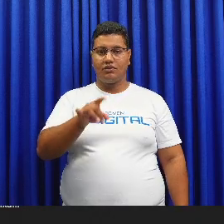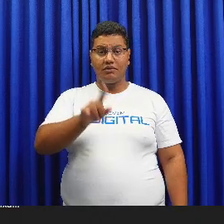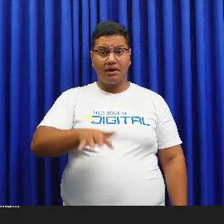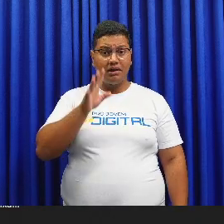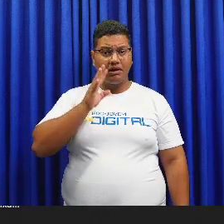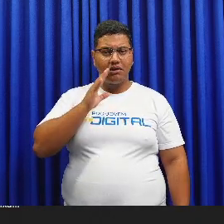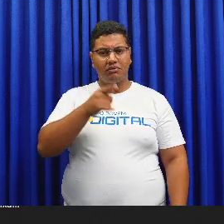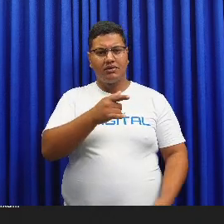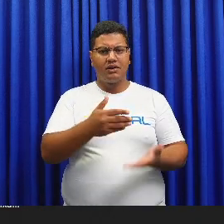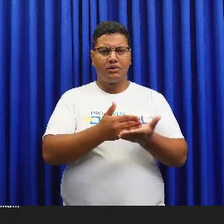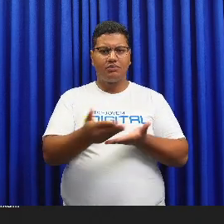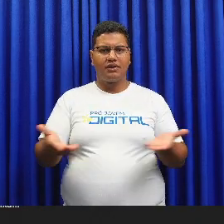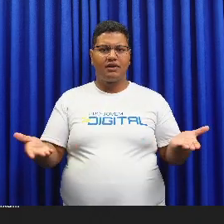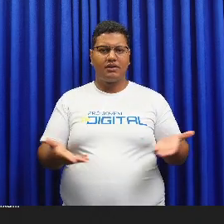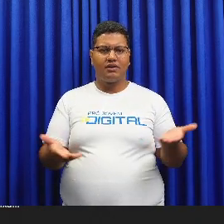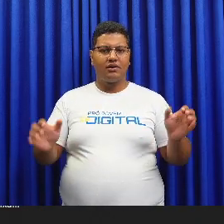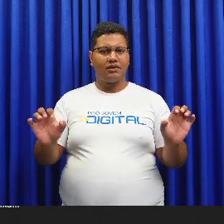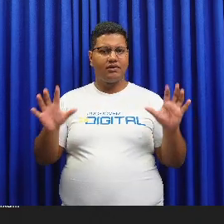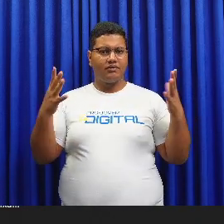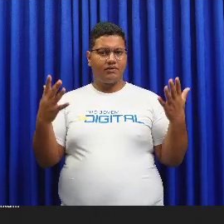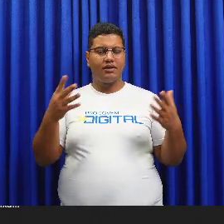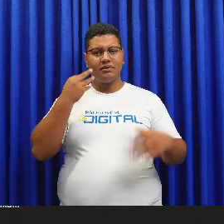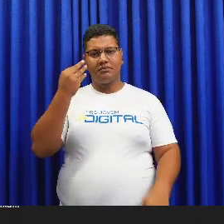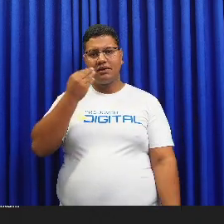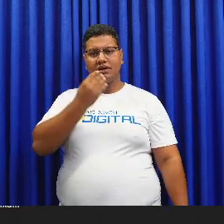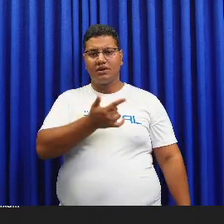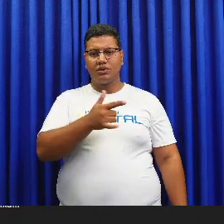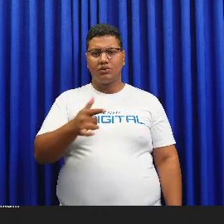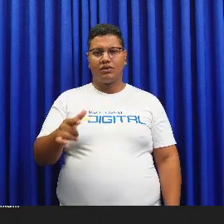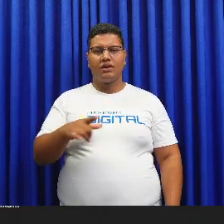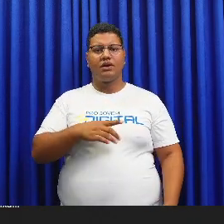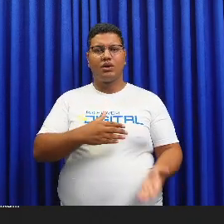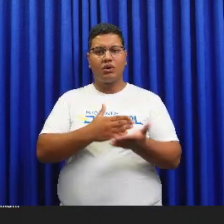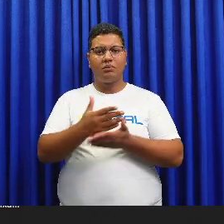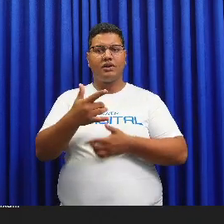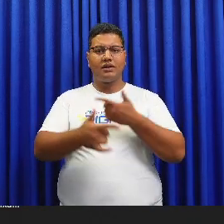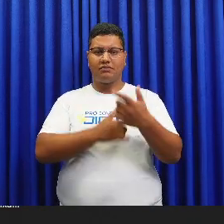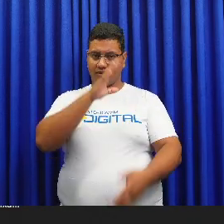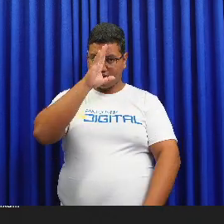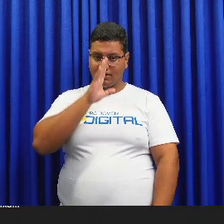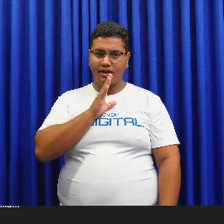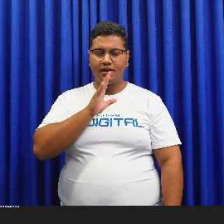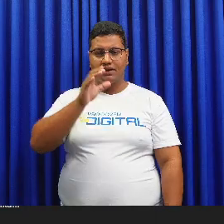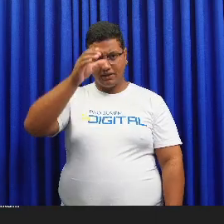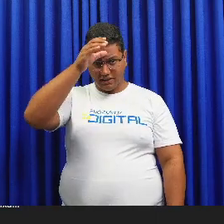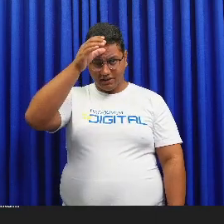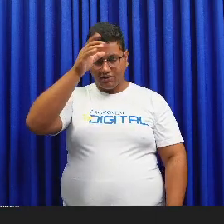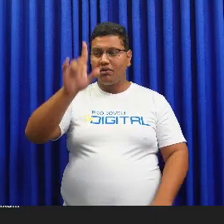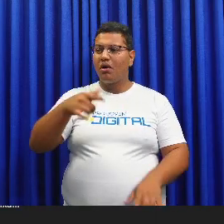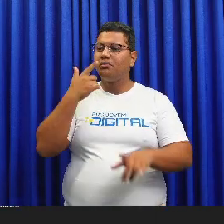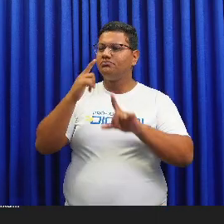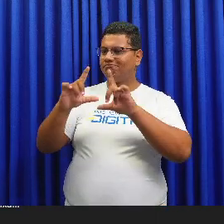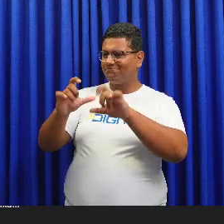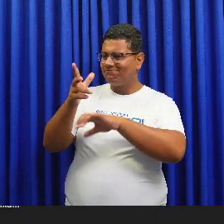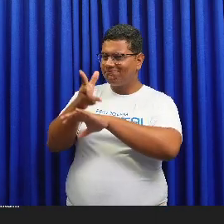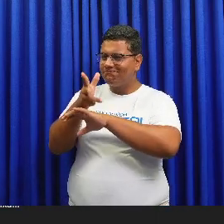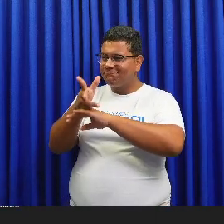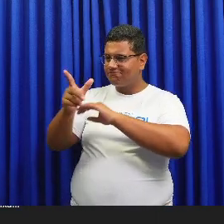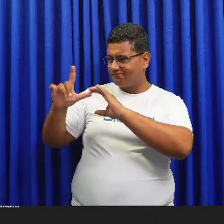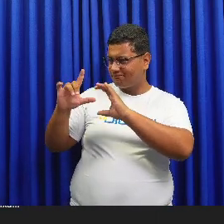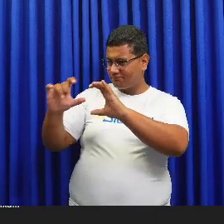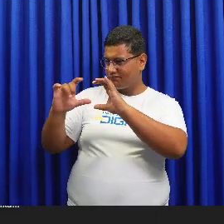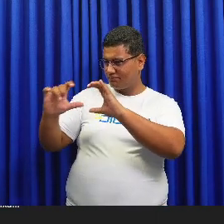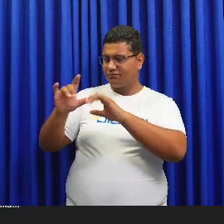numa iniciação de freelas e você não tem experiência nenhuma, começa a trabalhar de graça ali pro teu tio. Ô tio, deixa eu tirar uma foto tua aqui, deixa eu